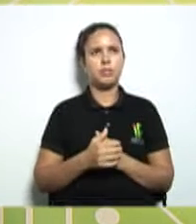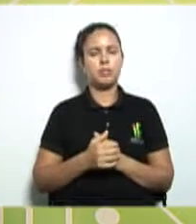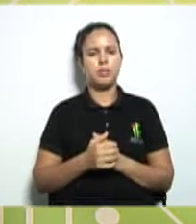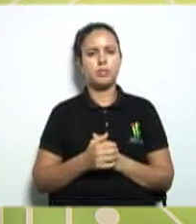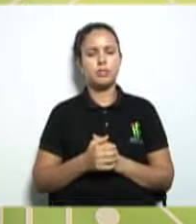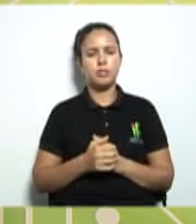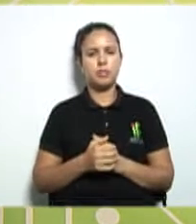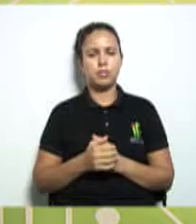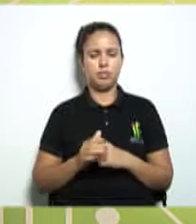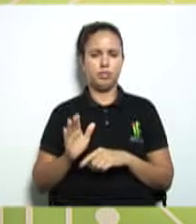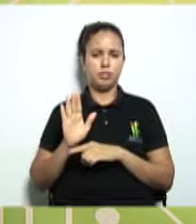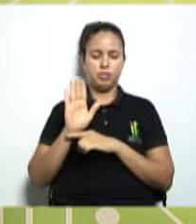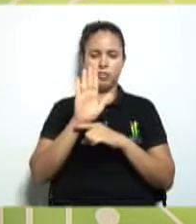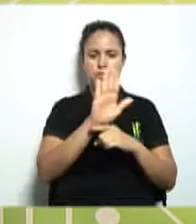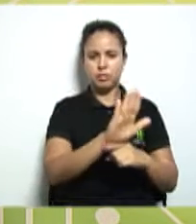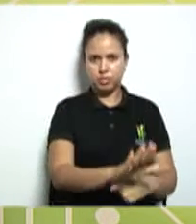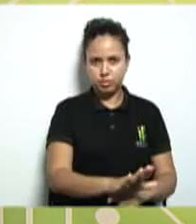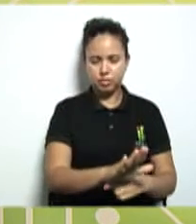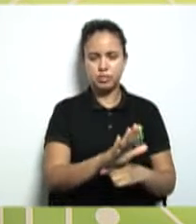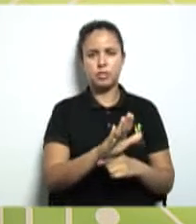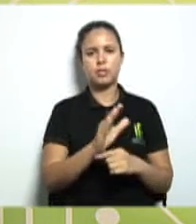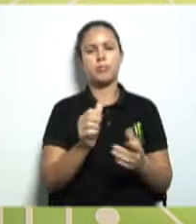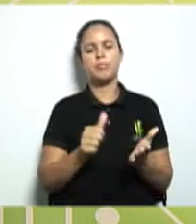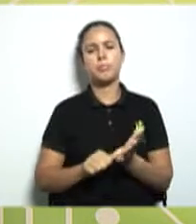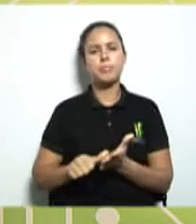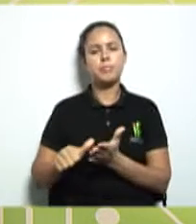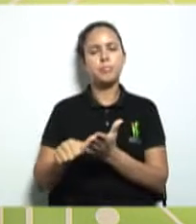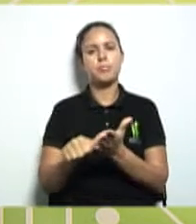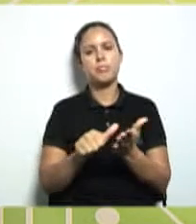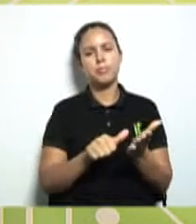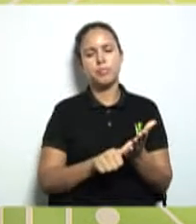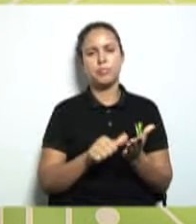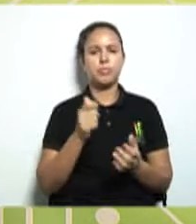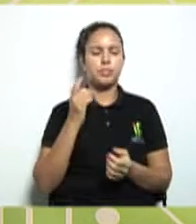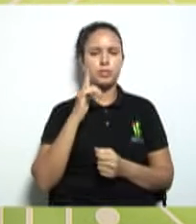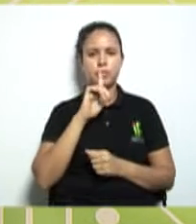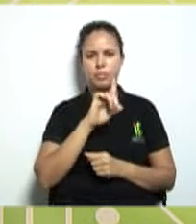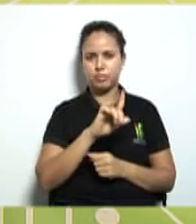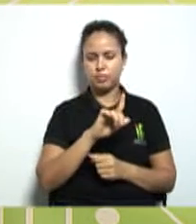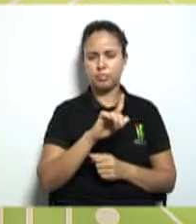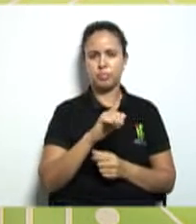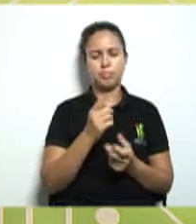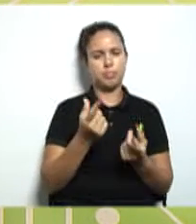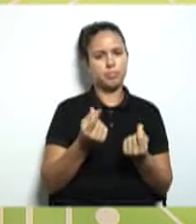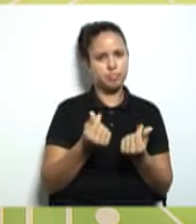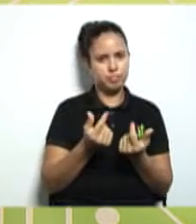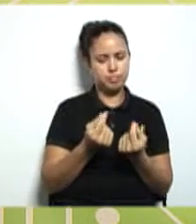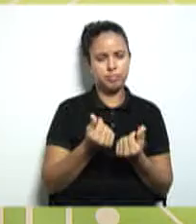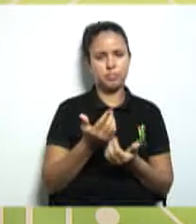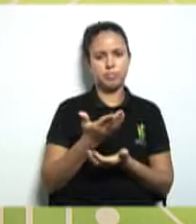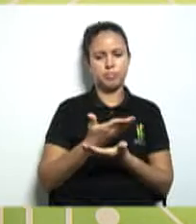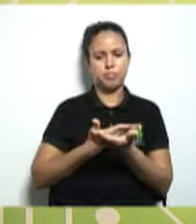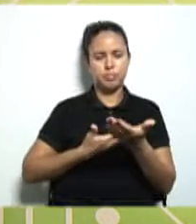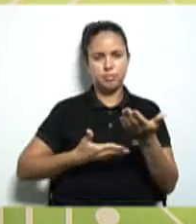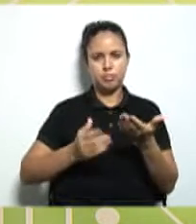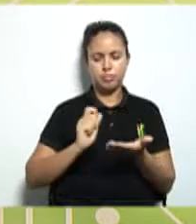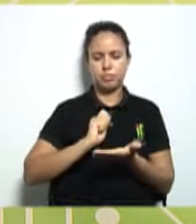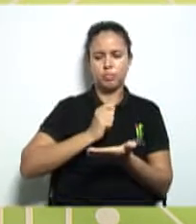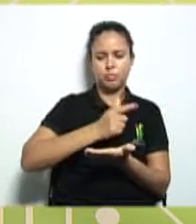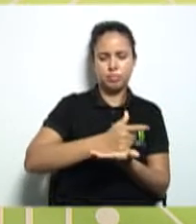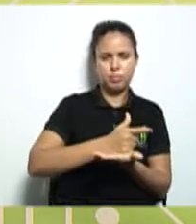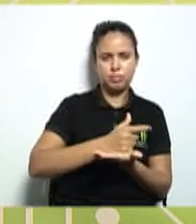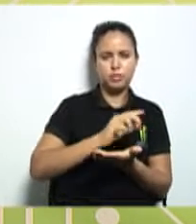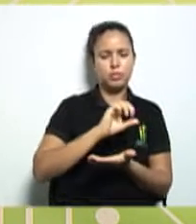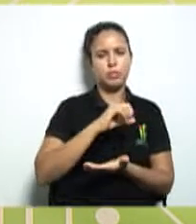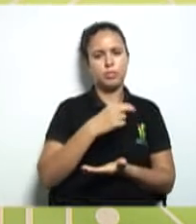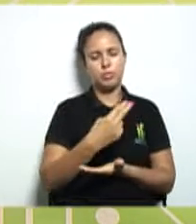trazer mais vantagens para que esses cooperados, quando seja na relação de consumo ou seja